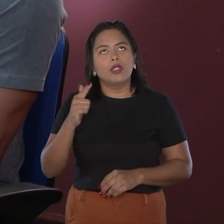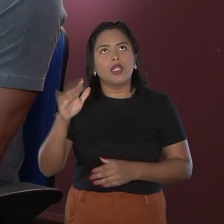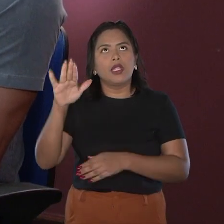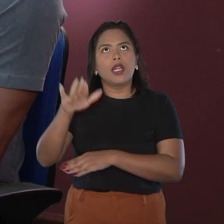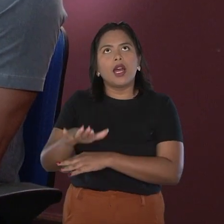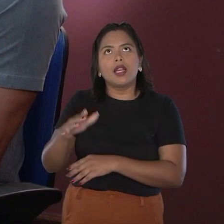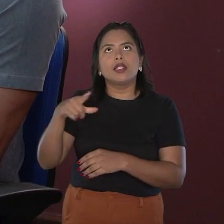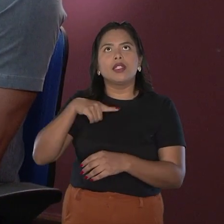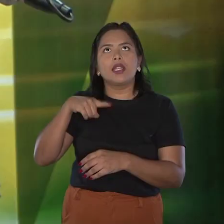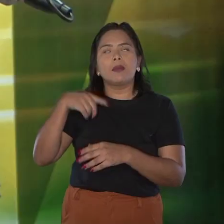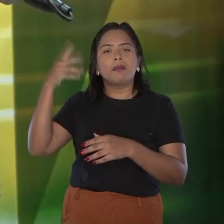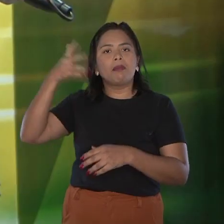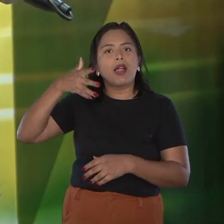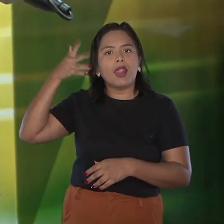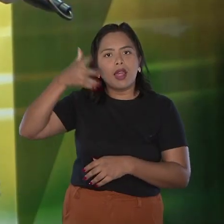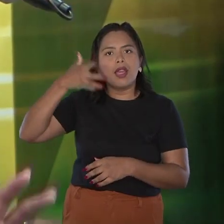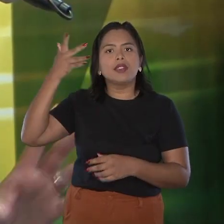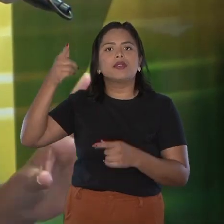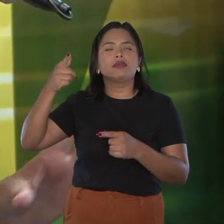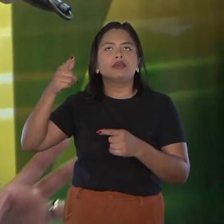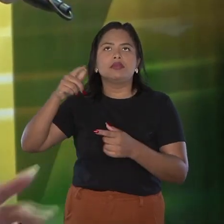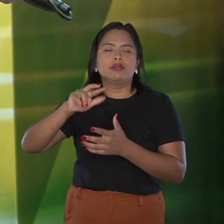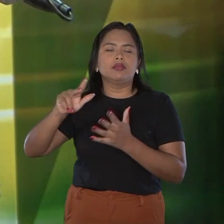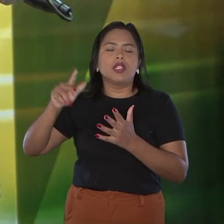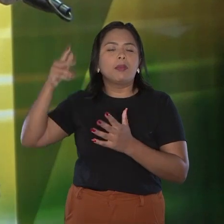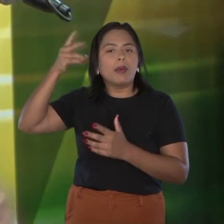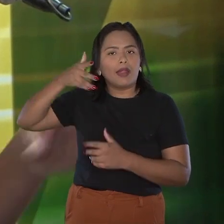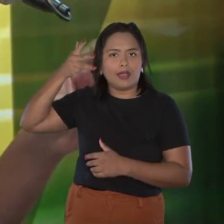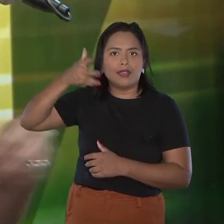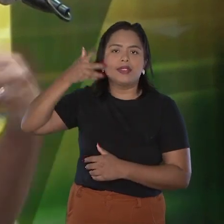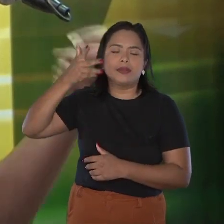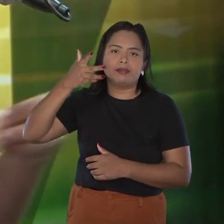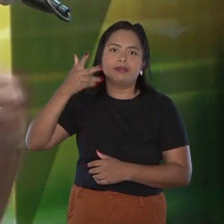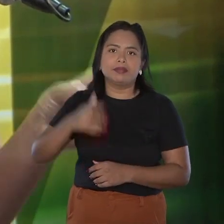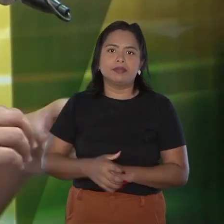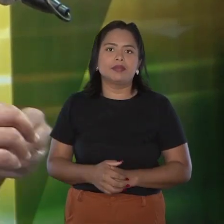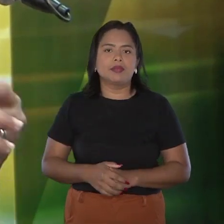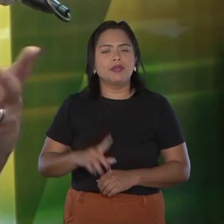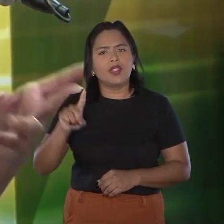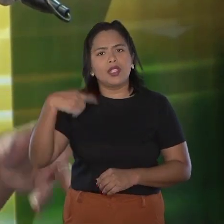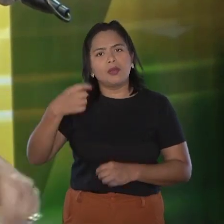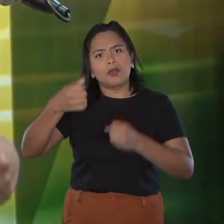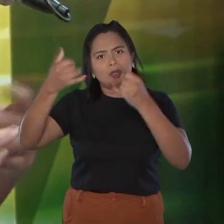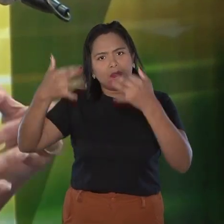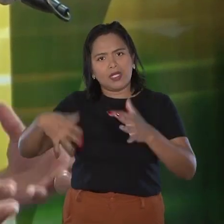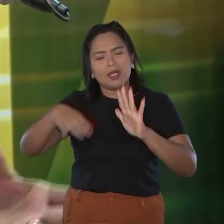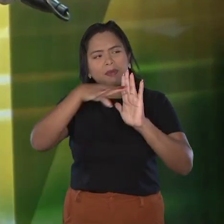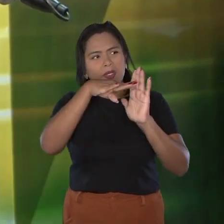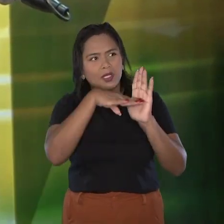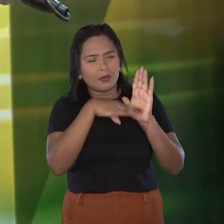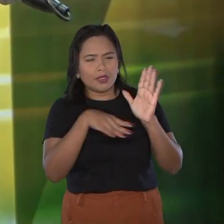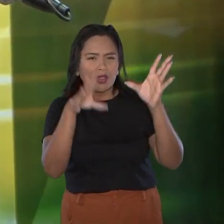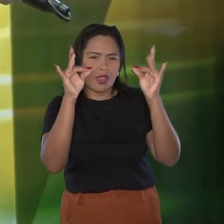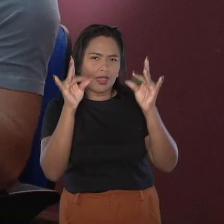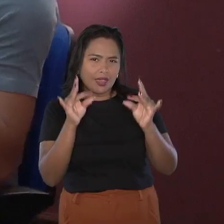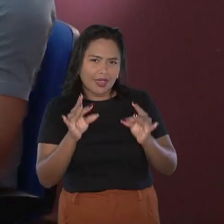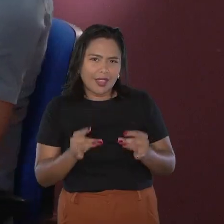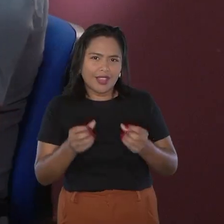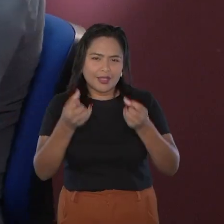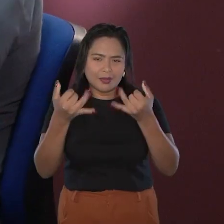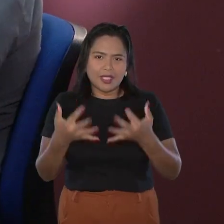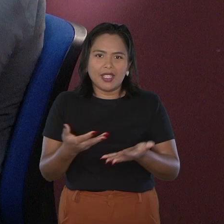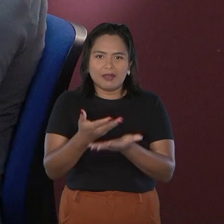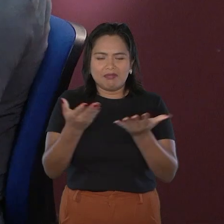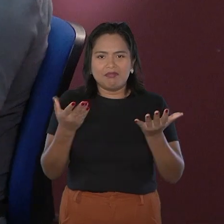palestra e todos os dias à noite palestras aí daqui a pouco a gente vai falar um pouco mais sobre essa programação especificar mais para o nosso público